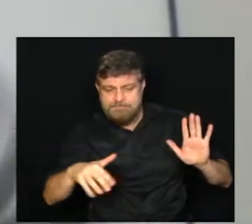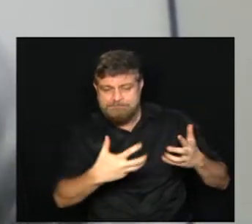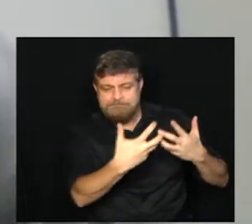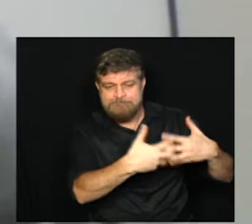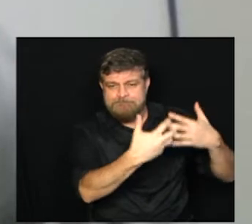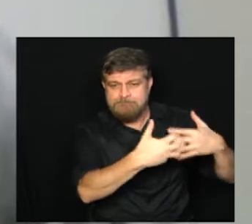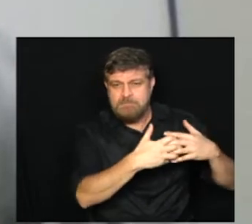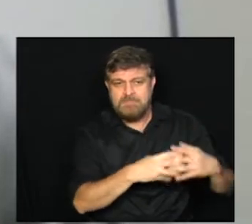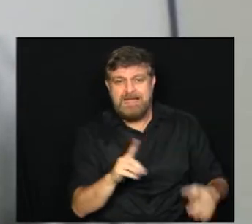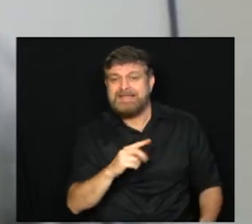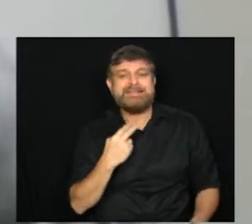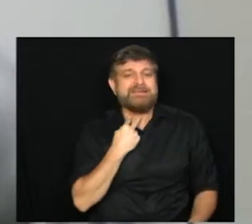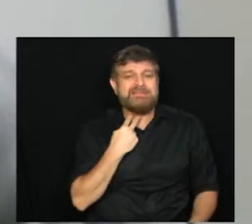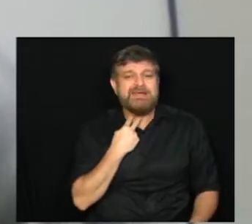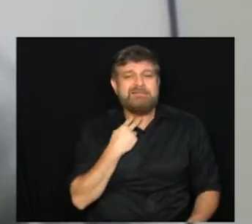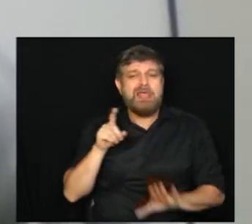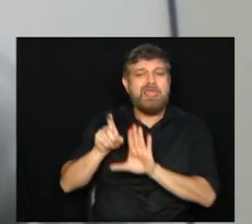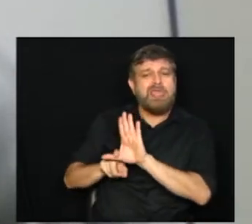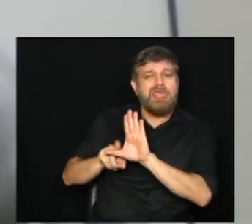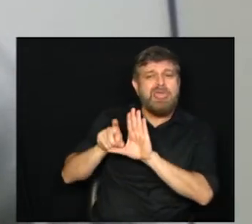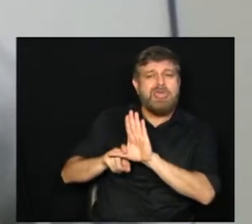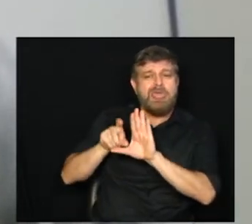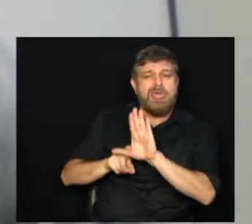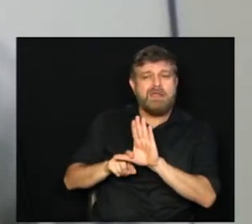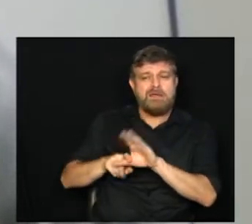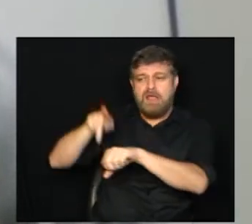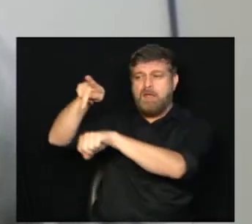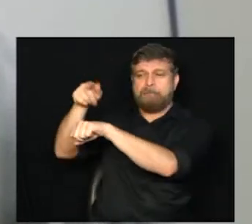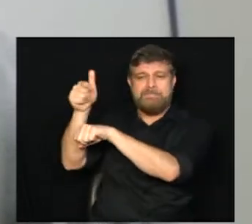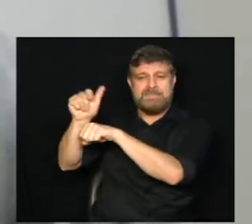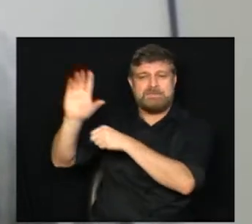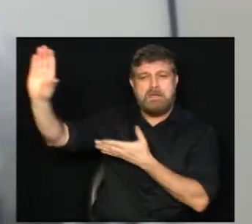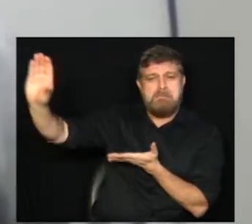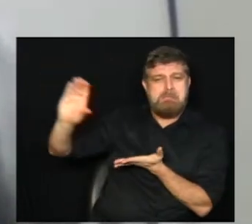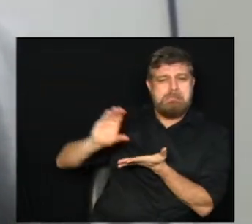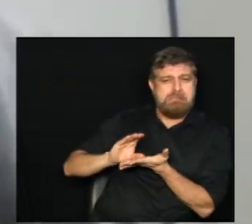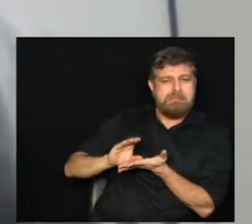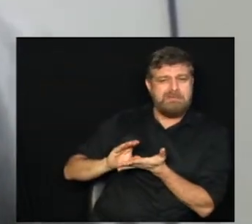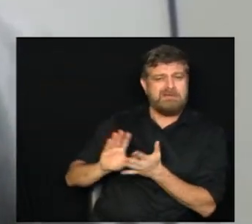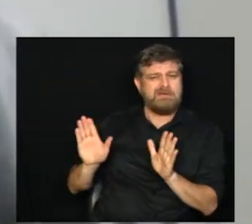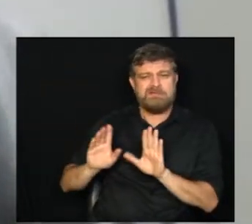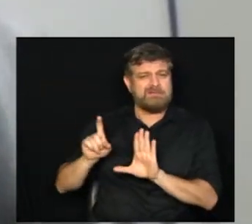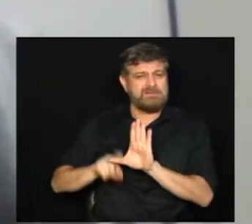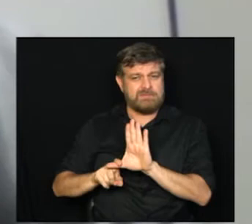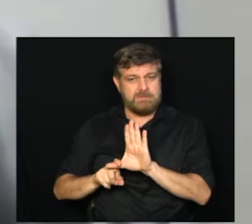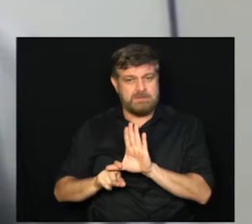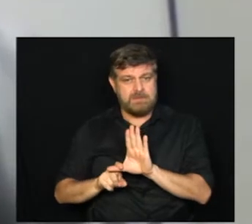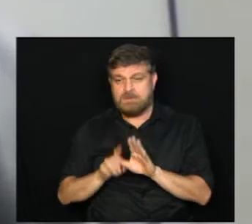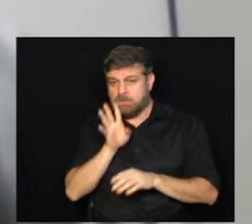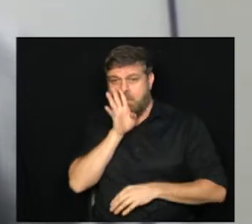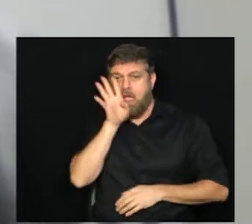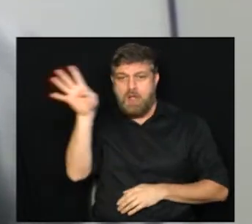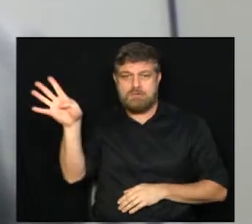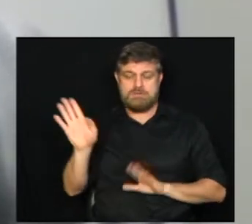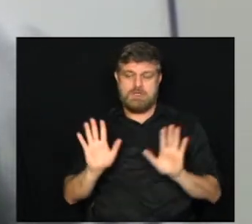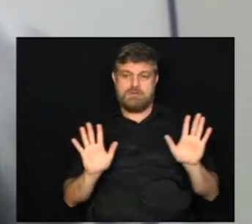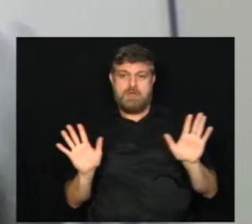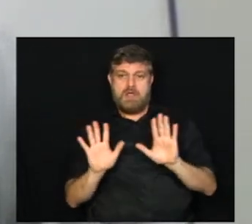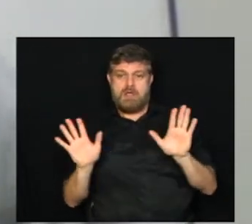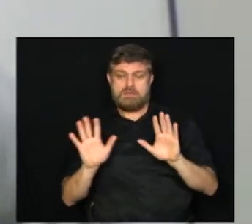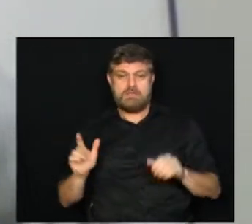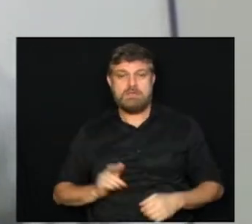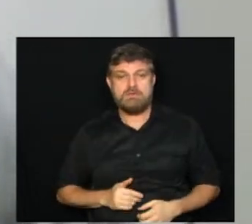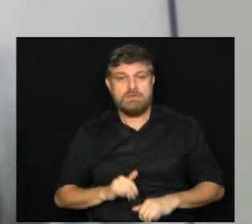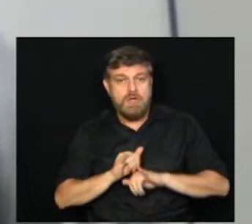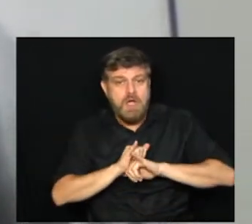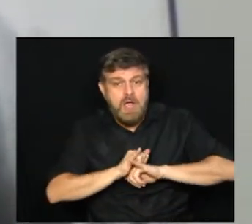mas não através de entradas em programas como esse, e não estou desmerecendo o programa. Eu estou dizendo, sabe o quê?